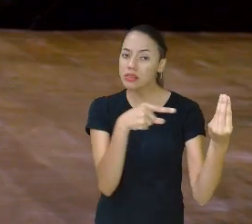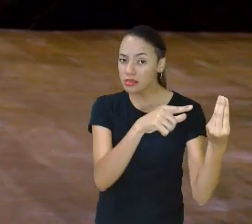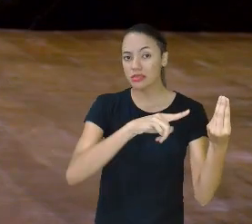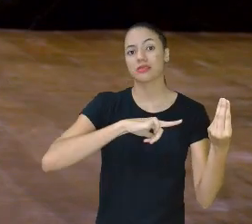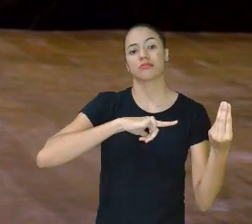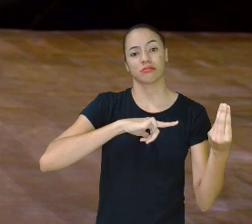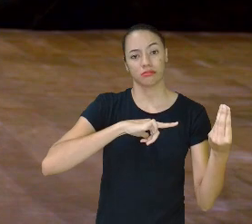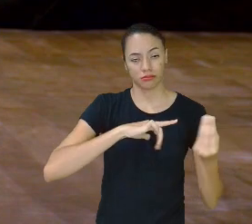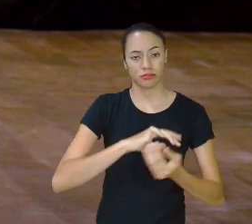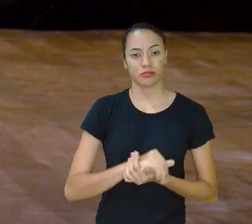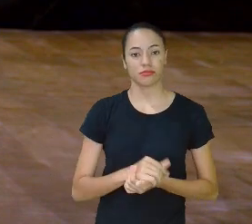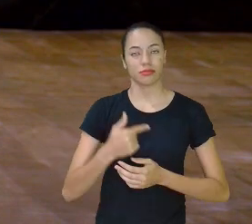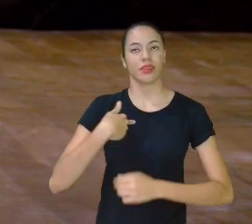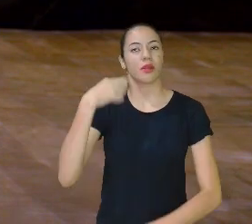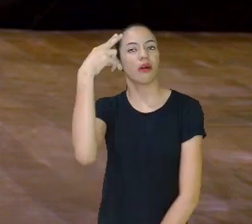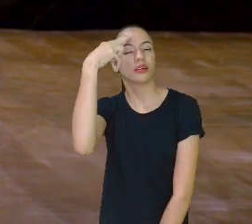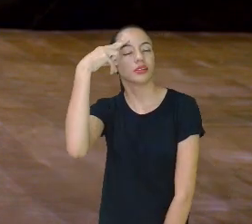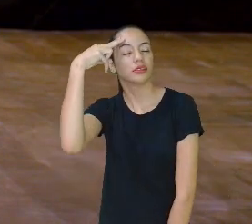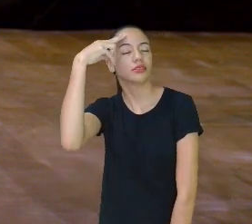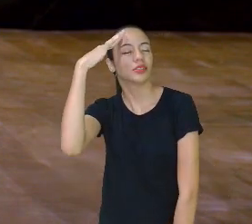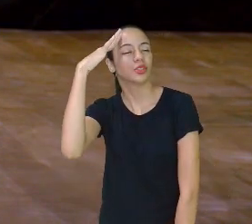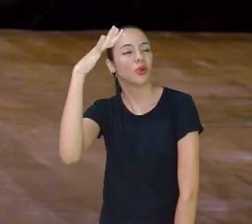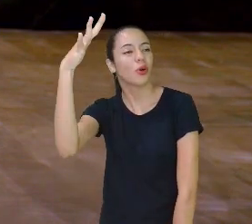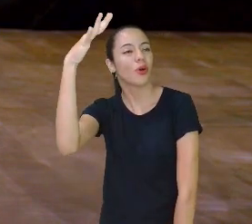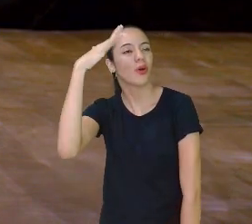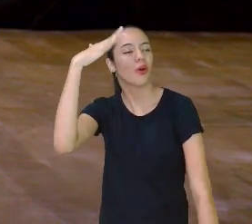Eu até que sonhei um bocado.